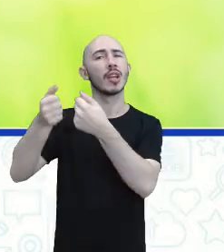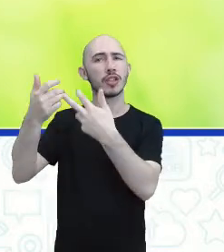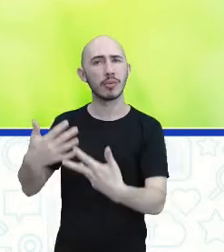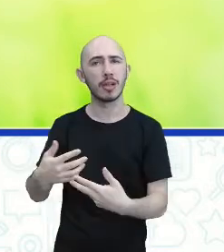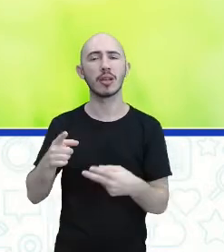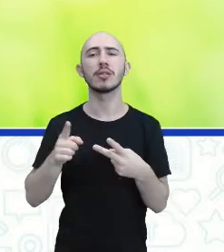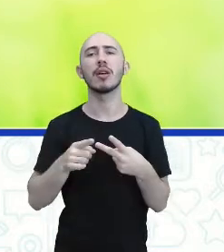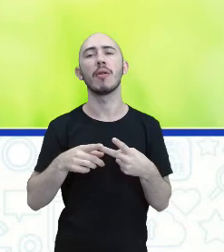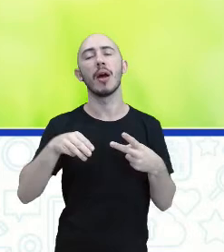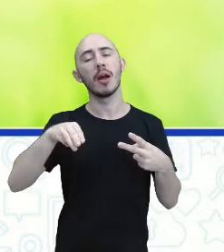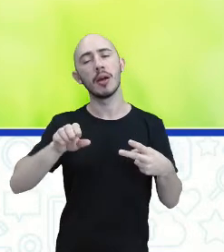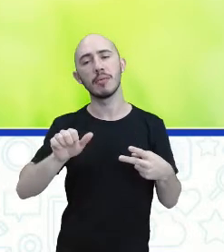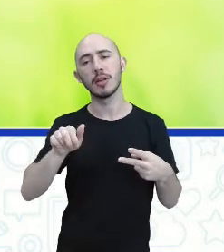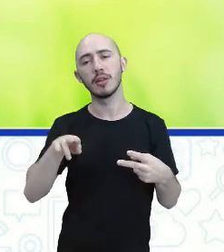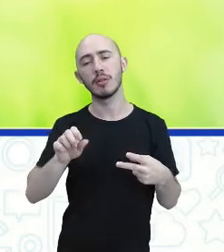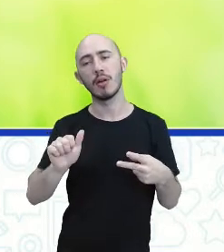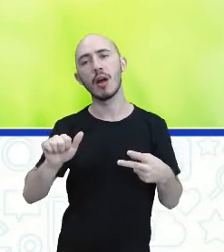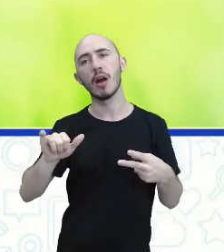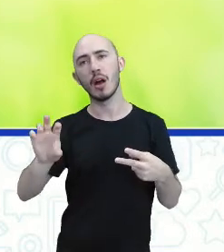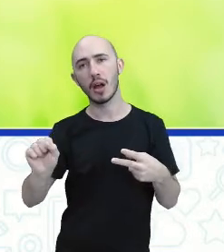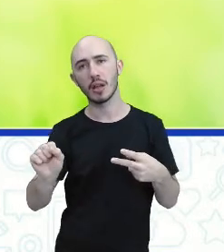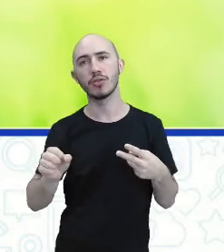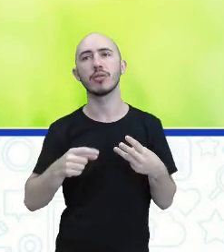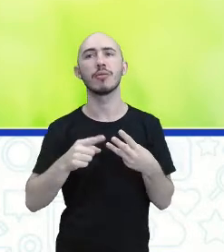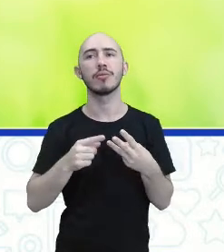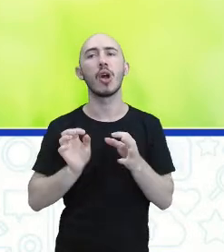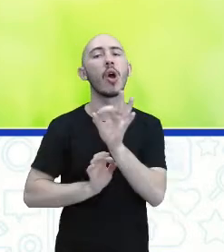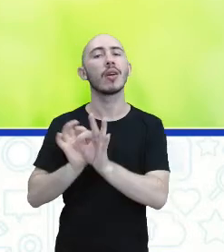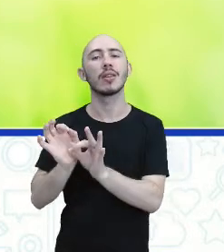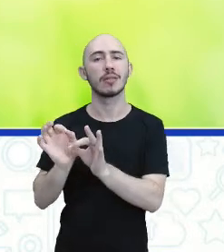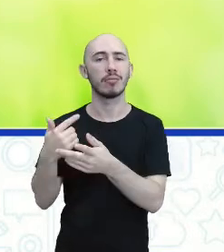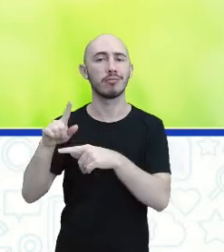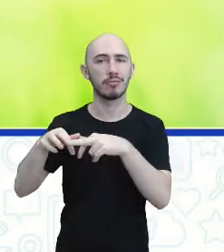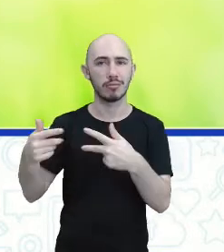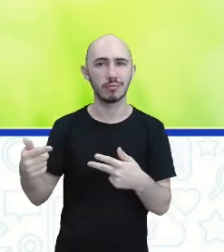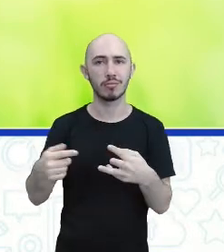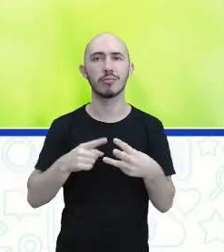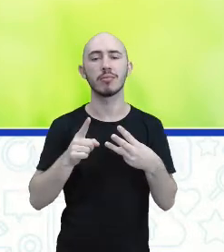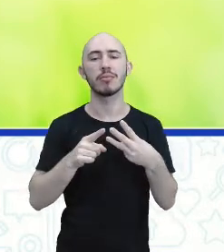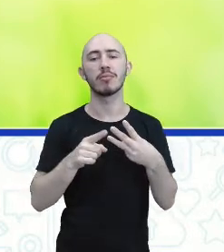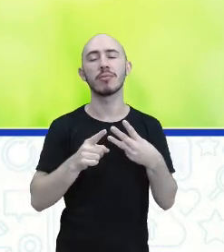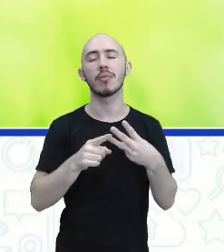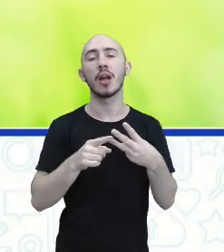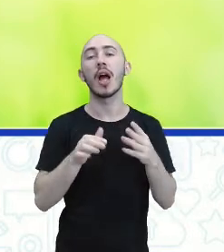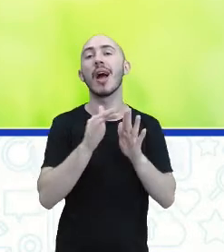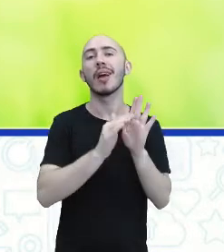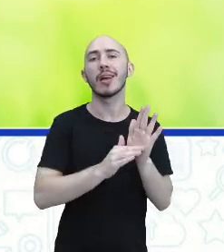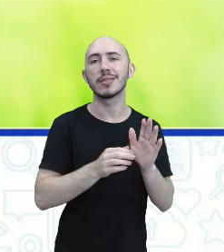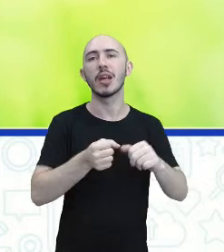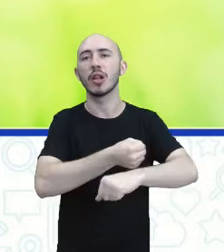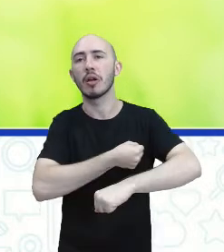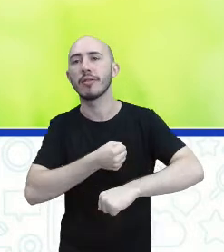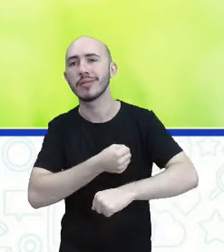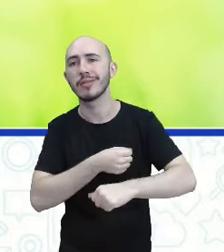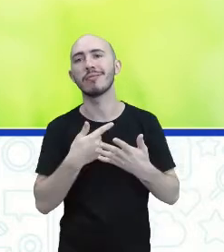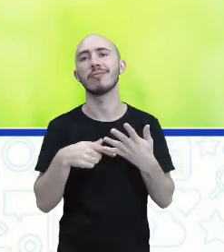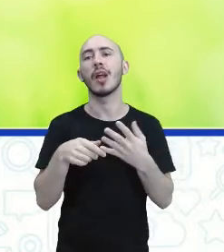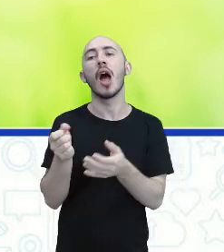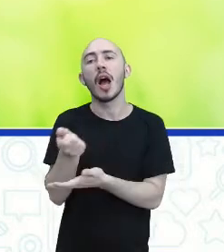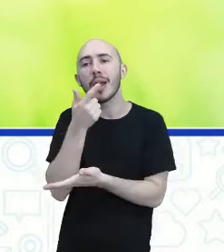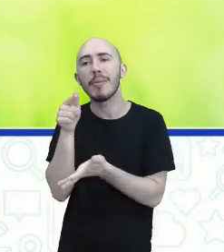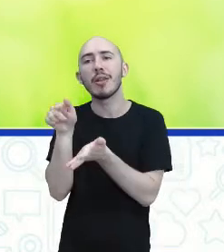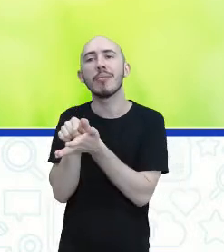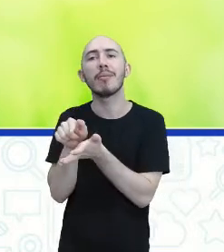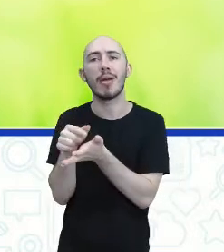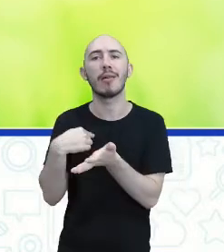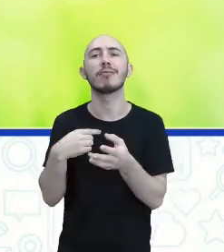manuais de uso e ou montagem de aparelho e outros, receitas de cozinha, bulas de remédio,